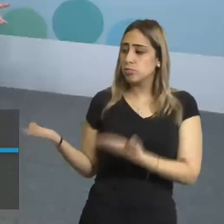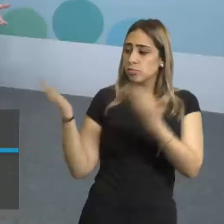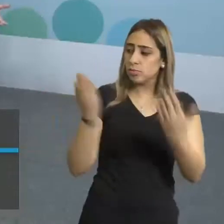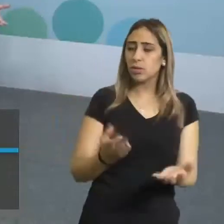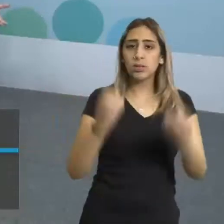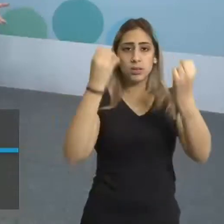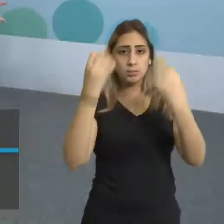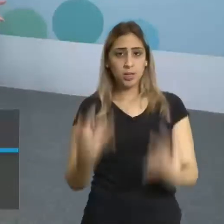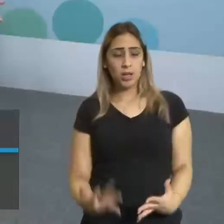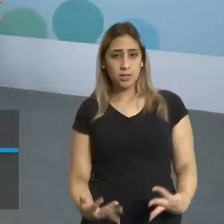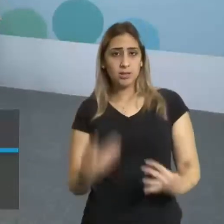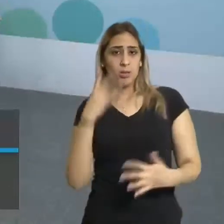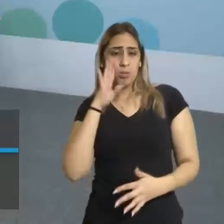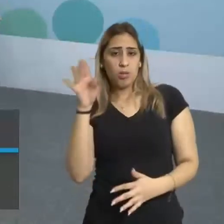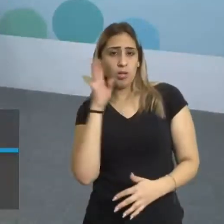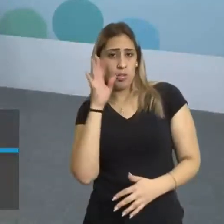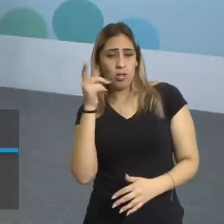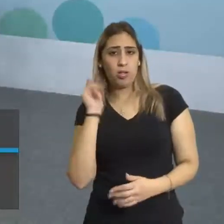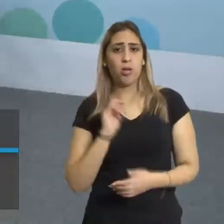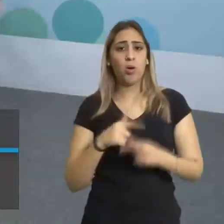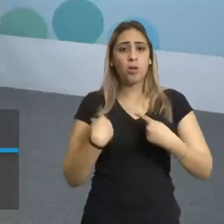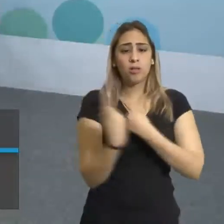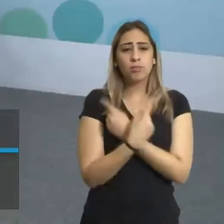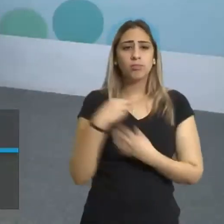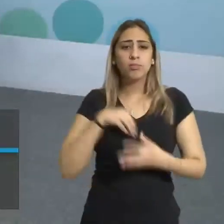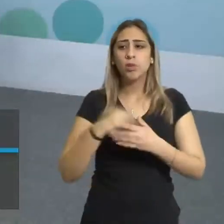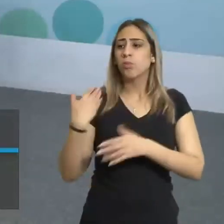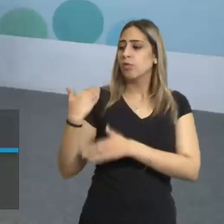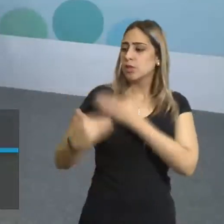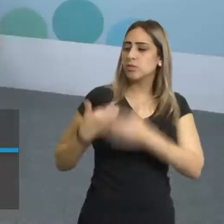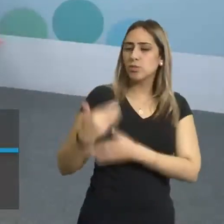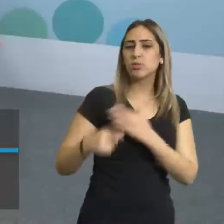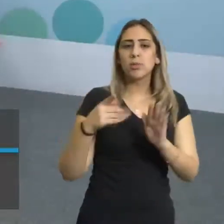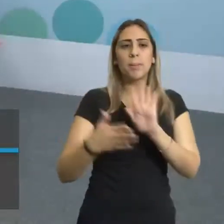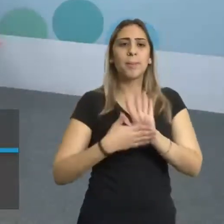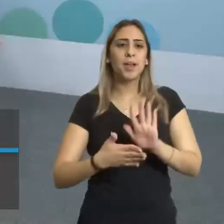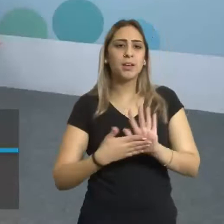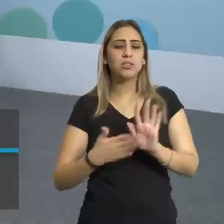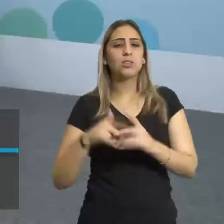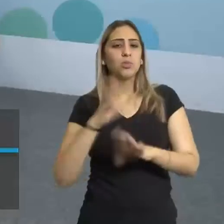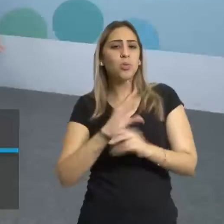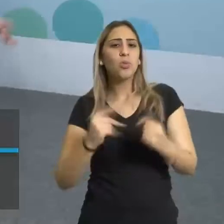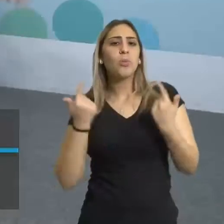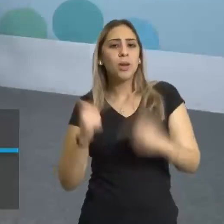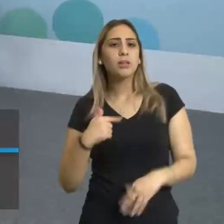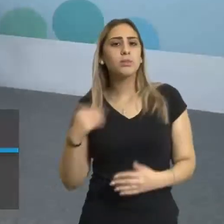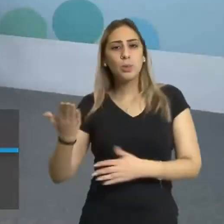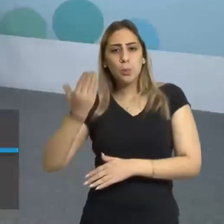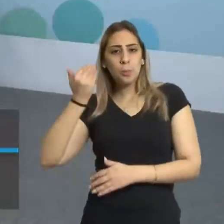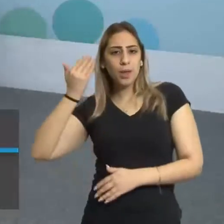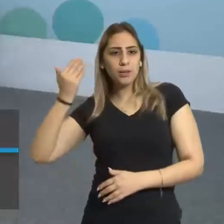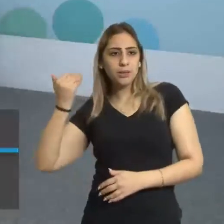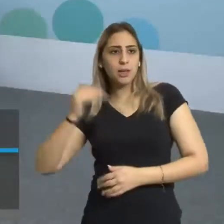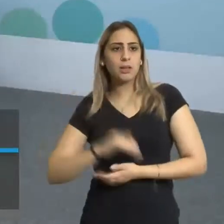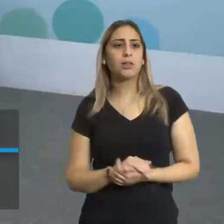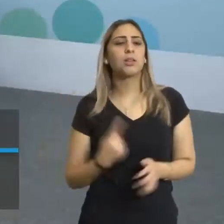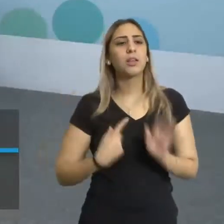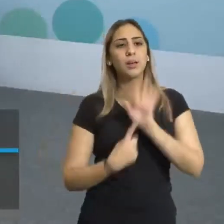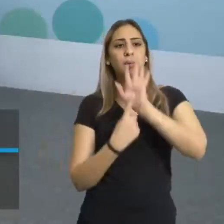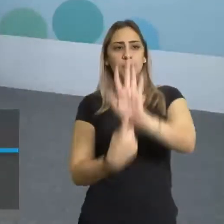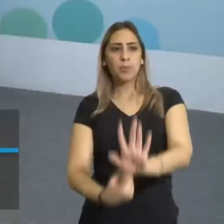explicação teórica né de como foi desenvolvido essas práticas e tudo mais no passado e